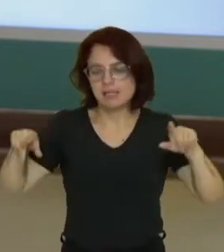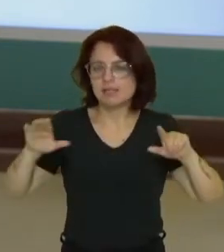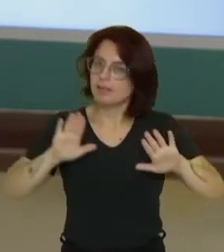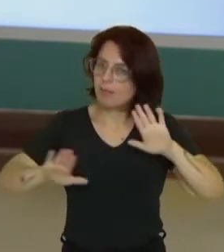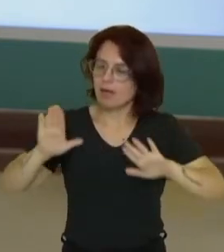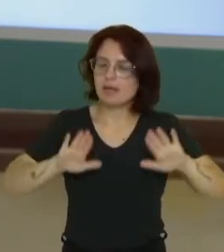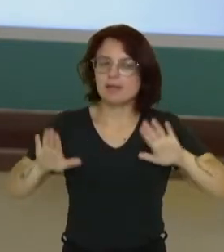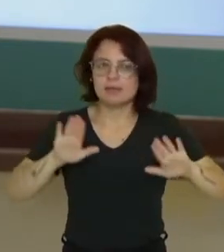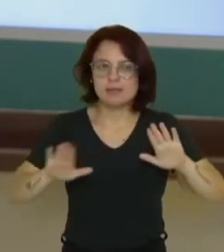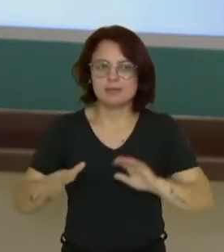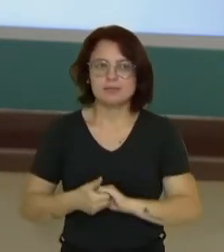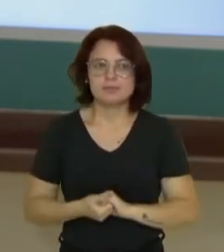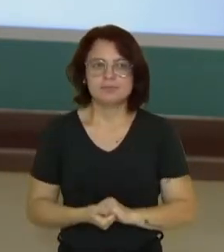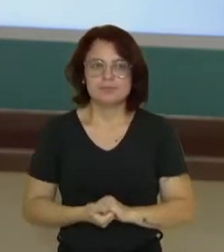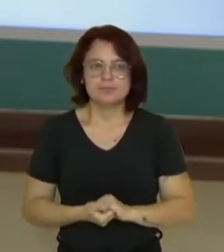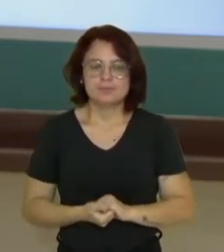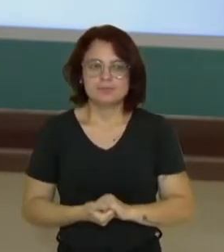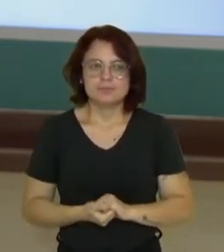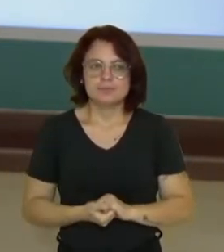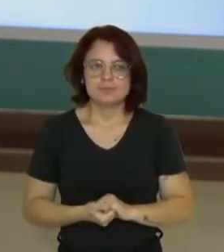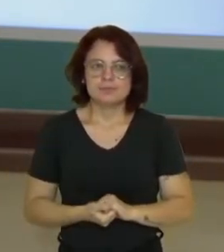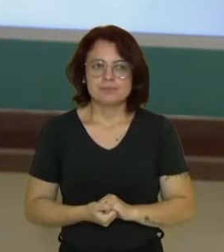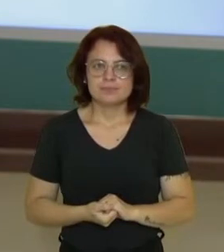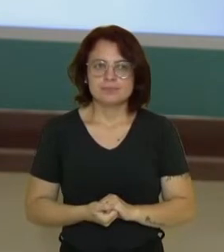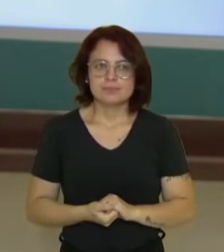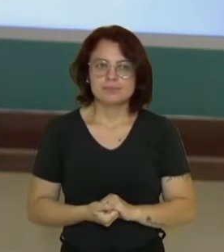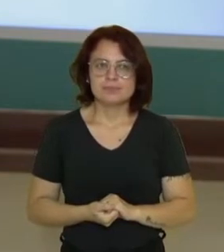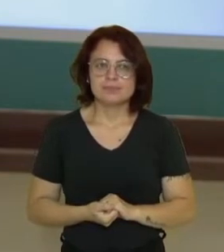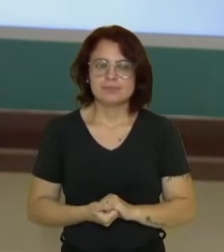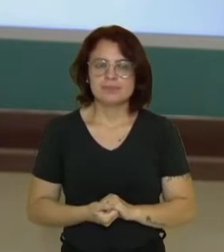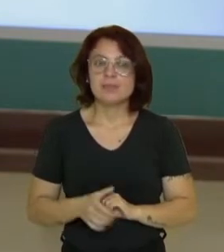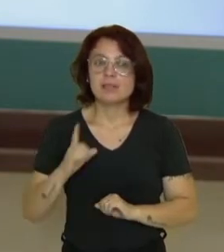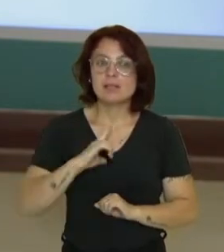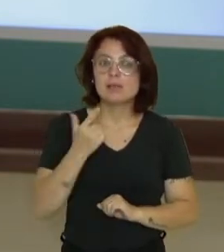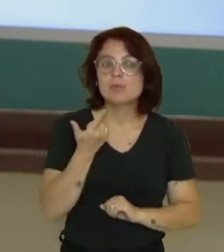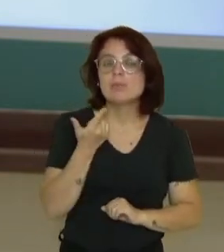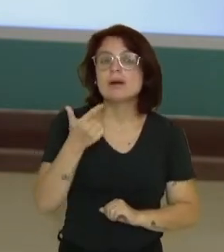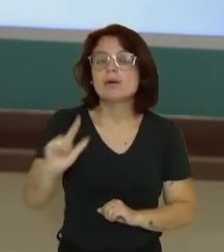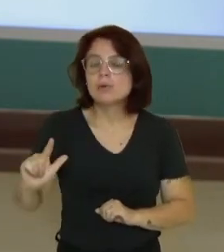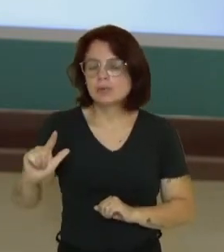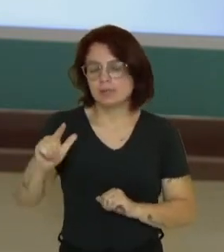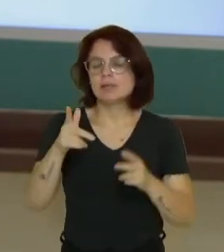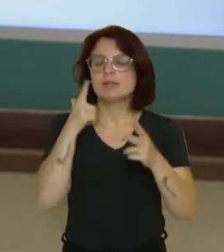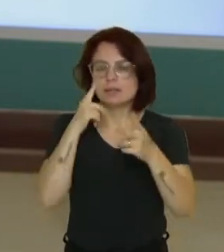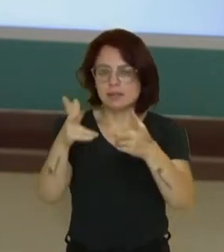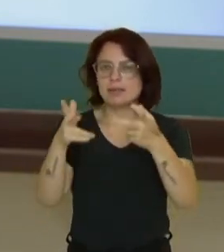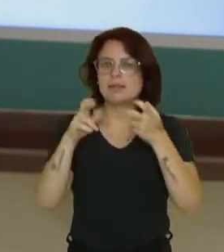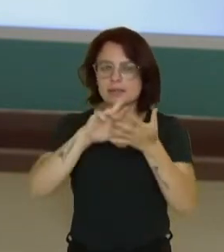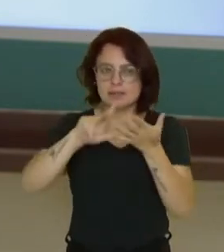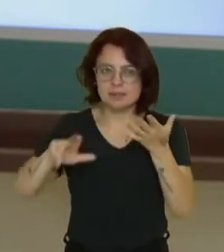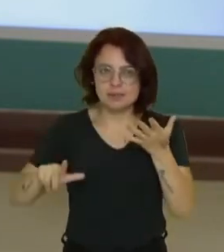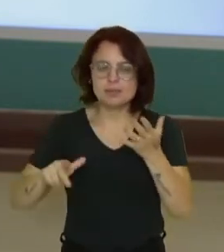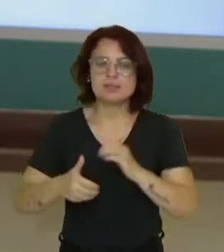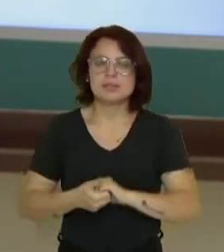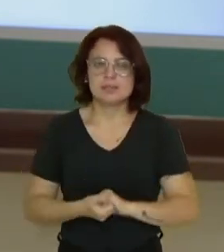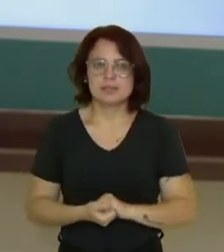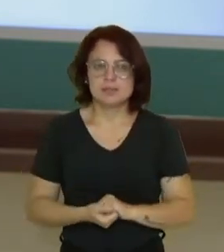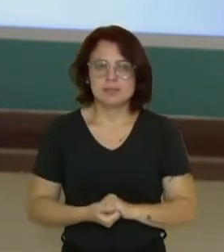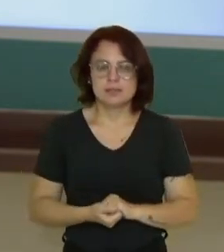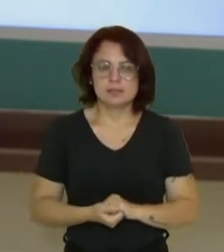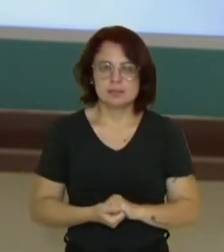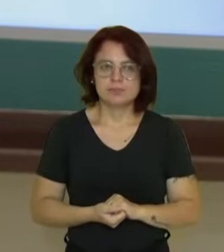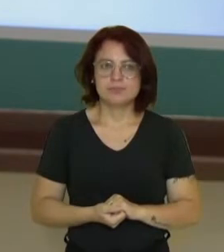para o outro. Aqui, uma outra característica bastante interessante